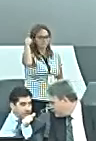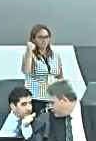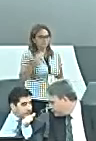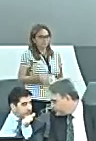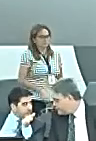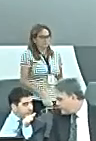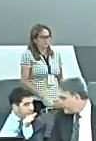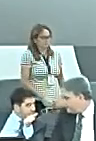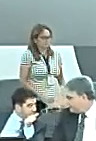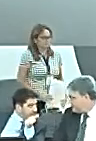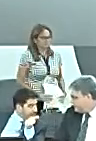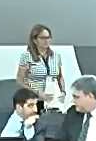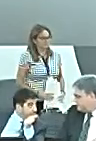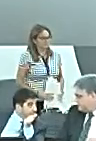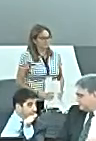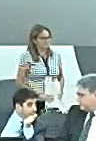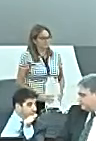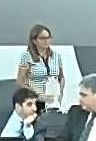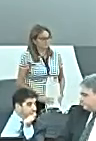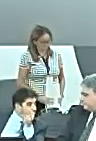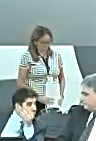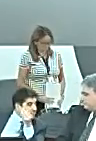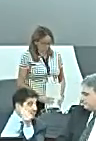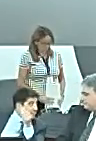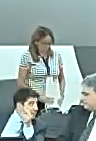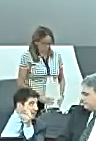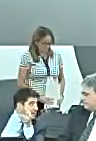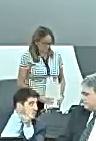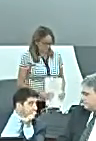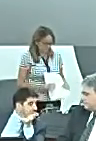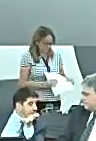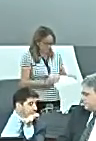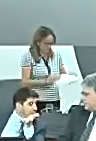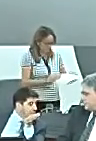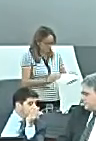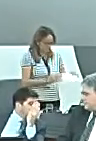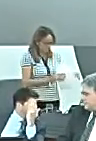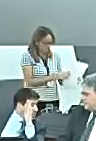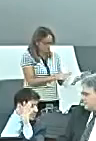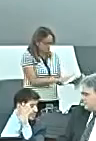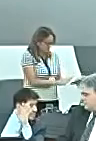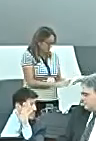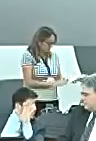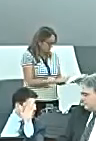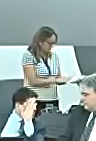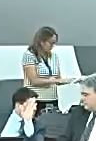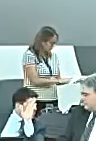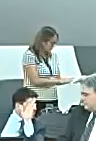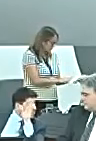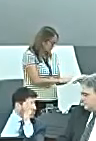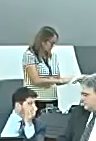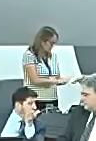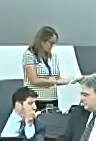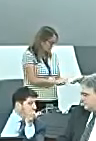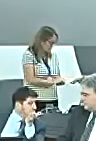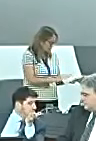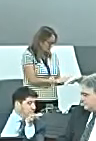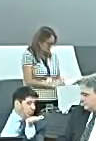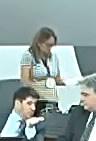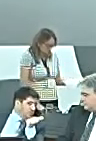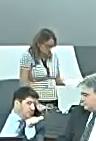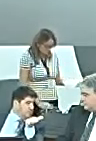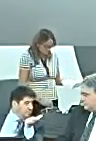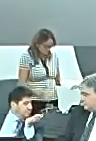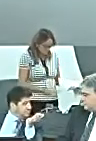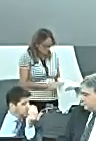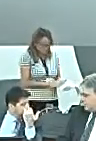é para todos nós cumprimentar também todos os deputados presentes aqui na pessoa do deputado sargento rodrigues